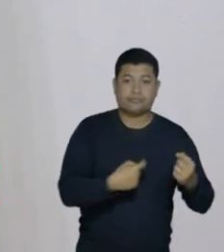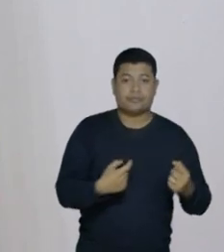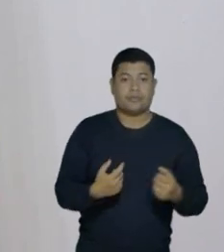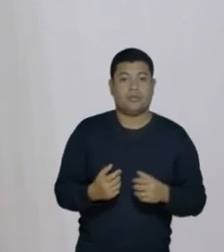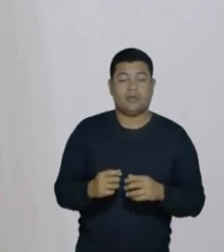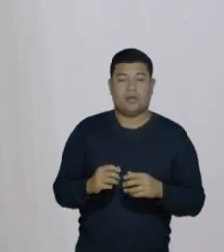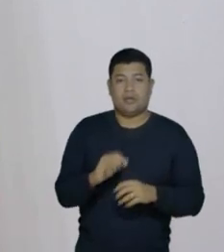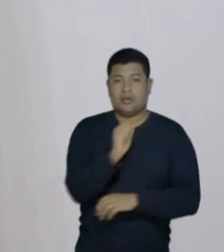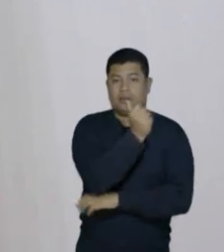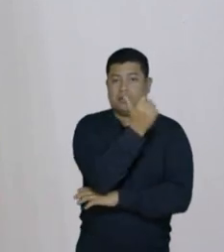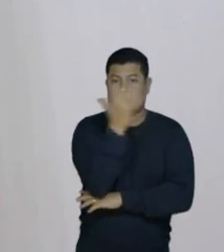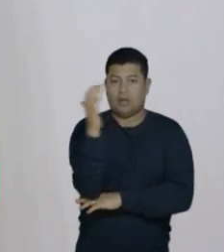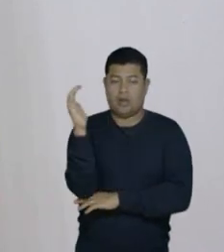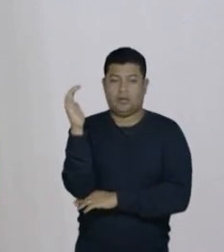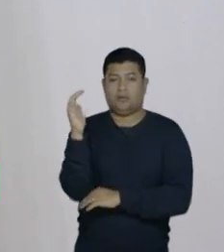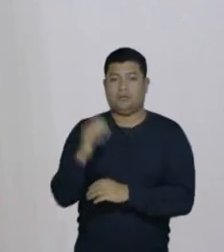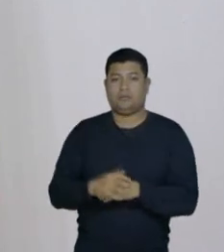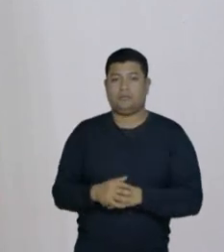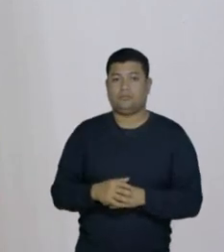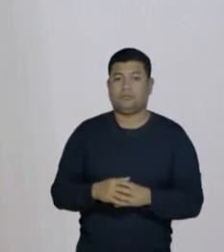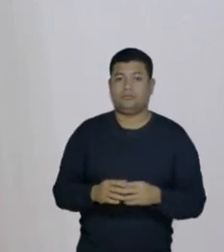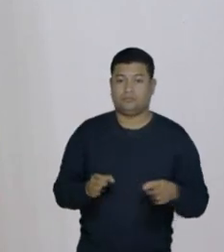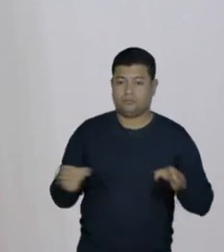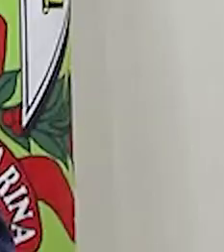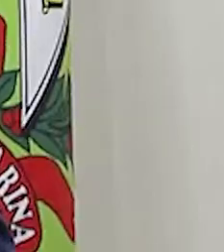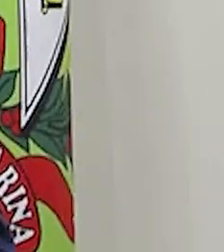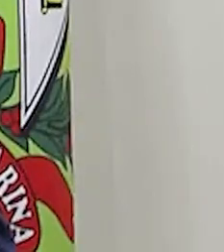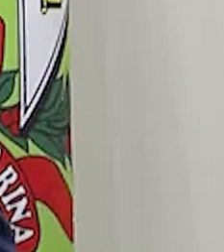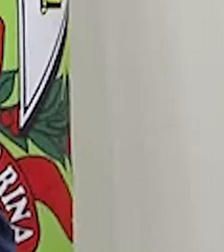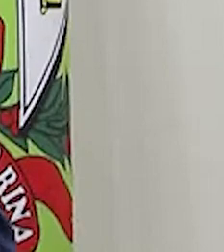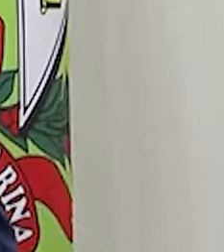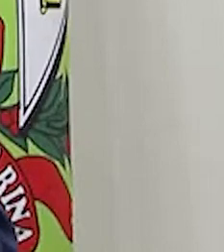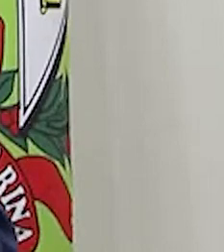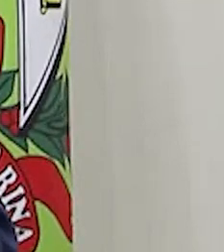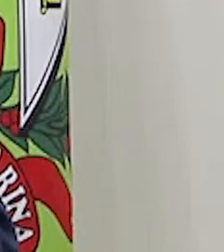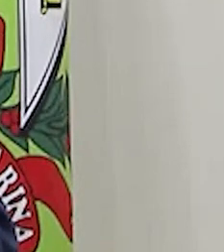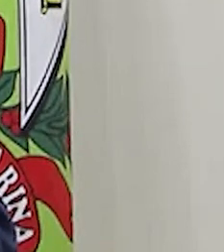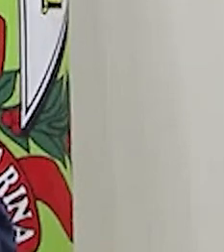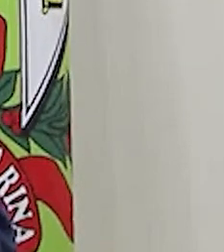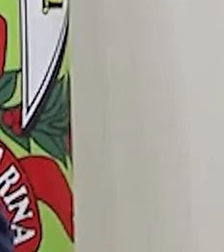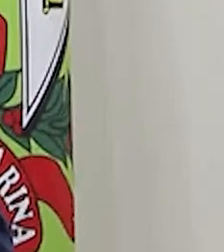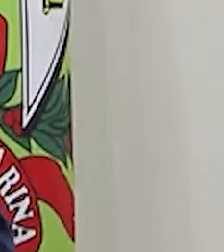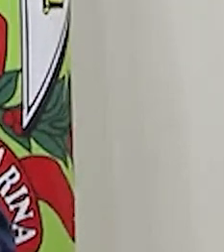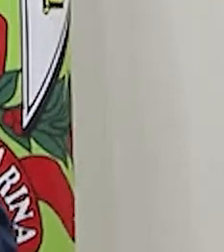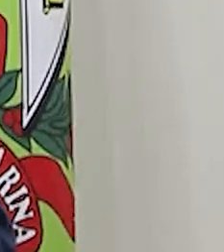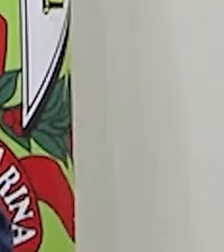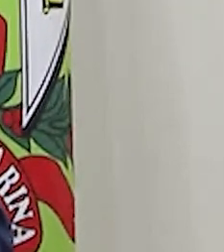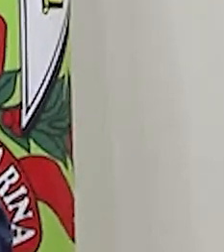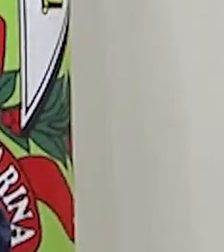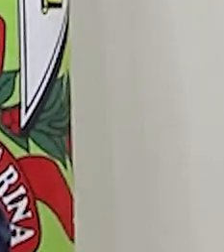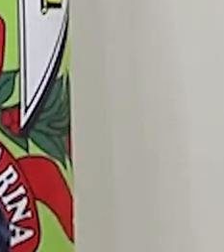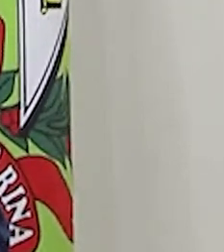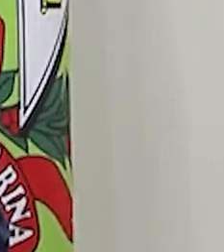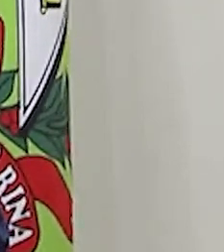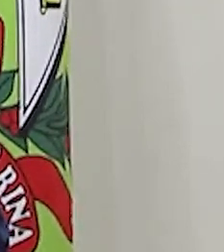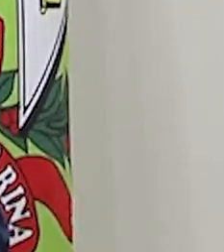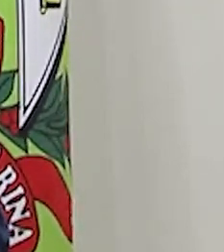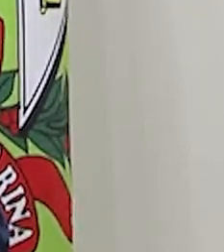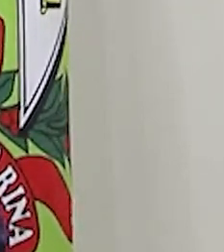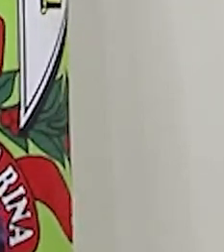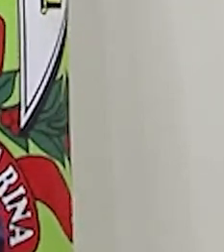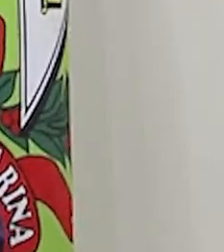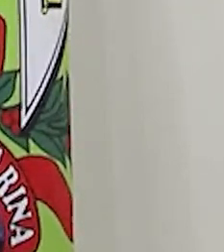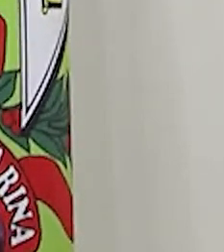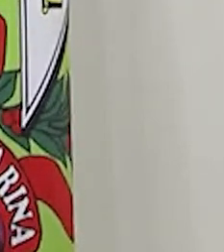2021 e de dezembro de 2022 Deputado Oscar good criticou os impostos pagos pela população